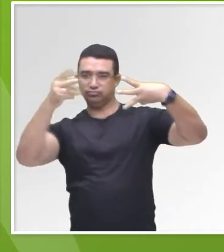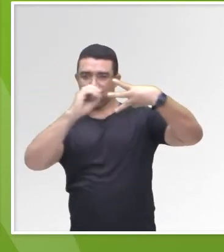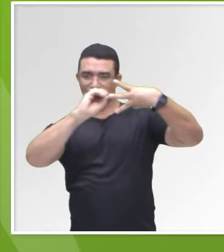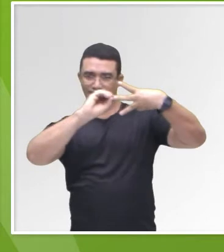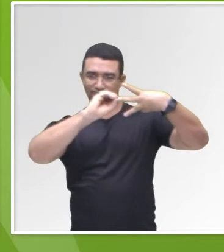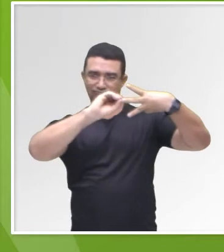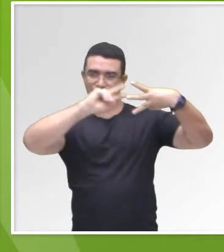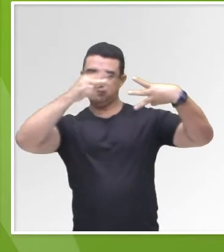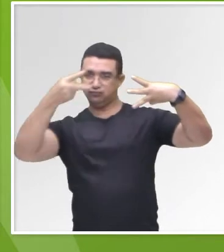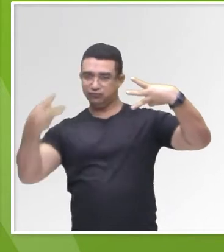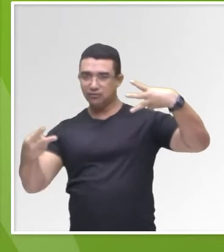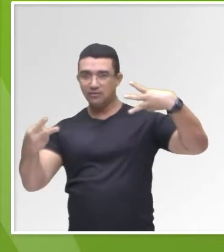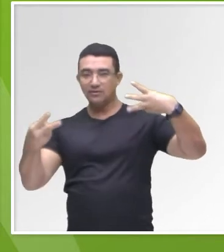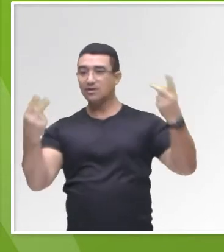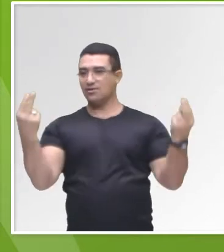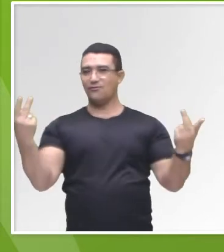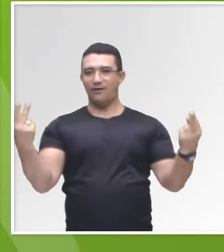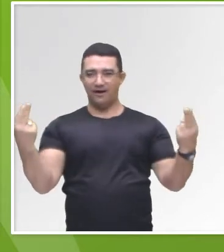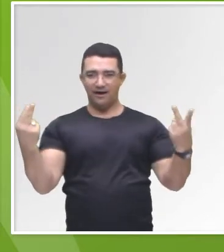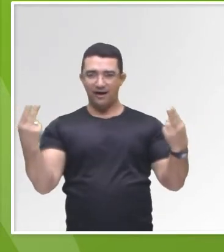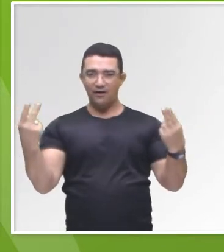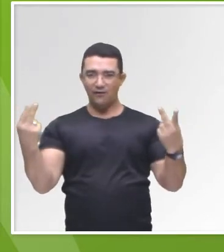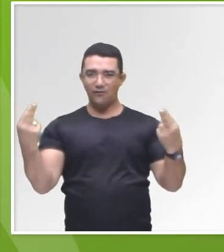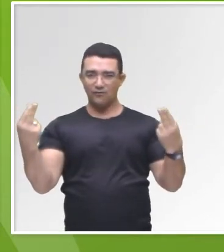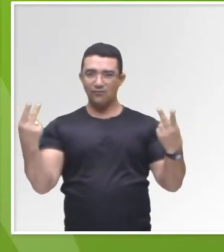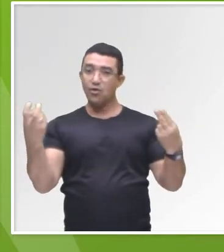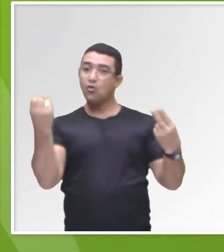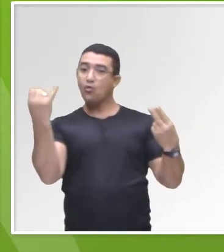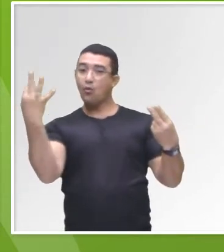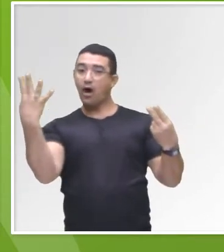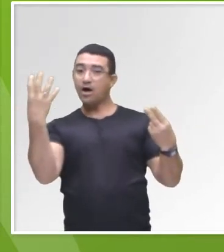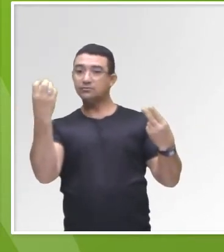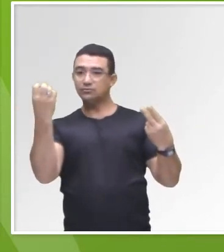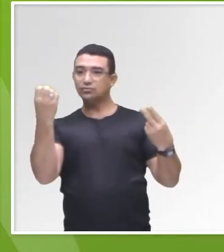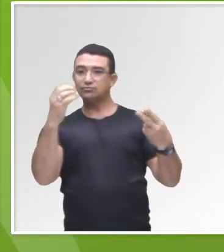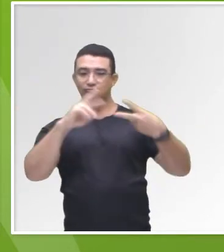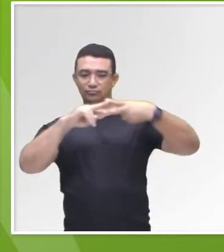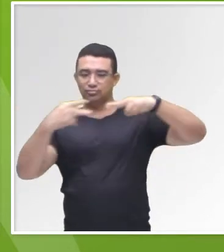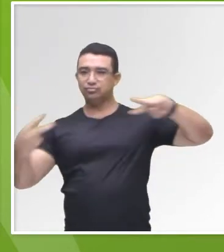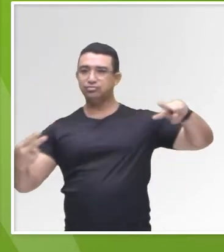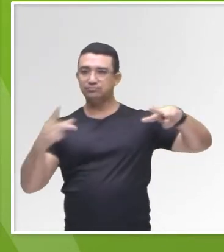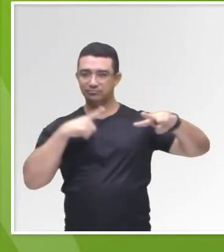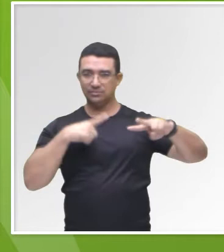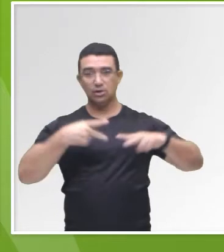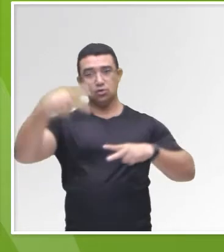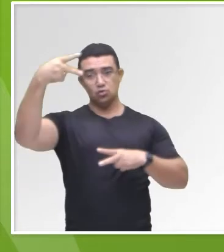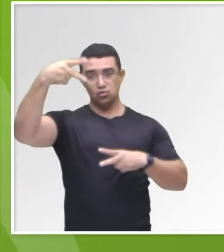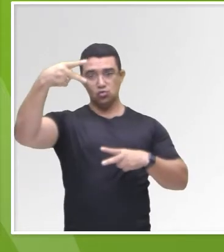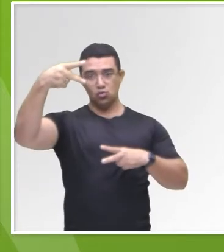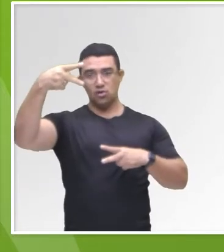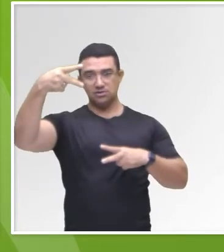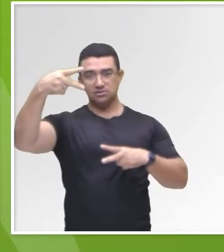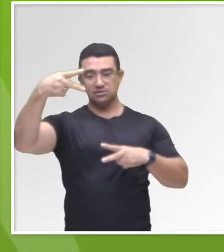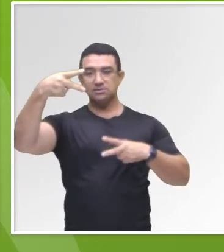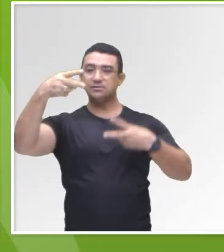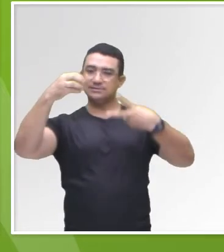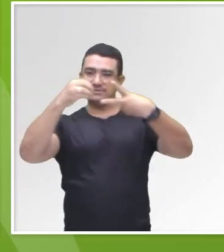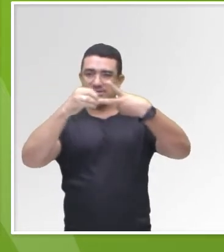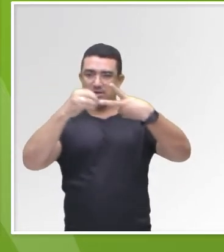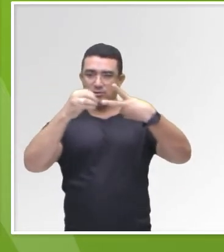duas células, elas são idênticas, né, à sua célula mãe. São chamadas duas células diploides,